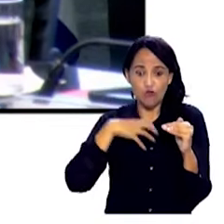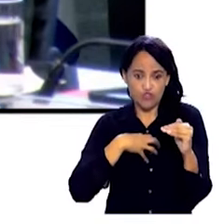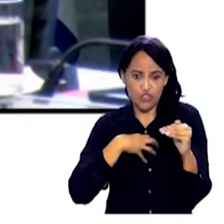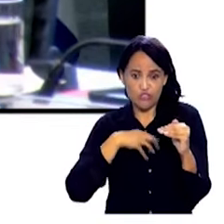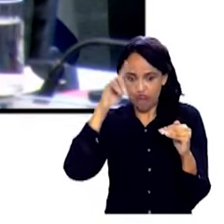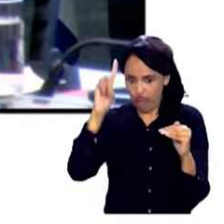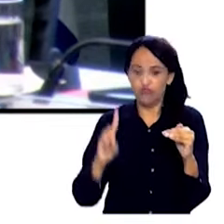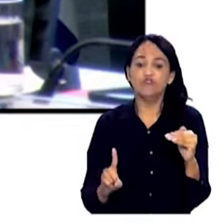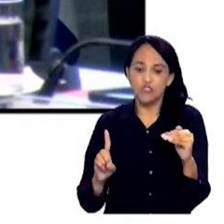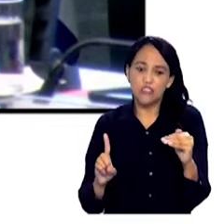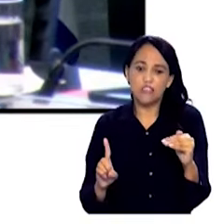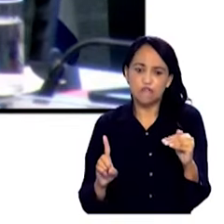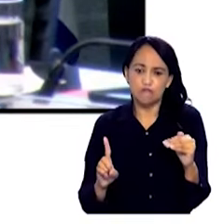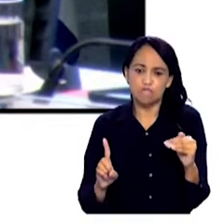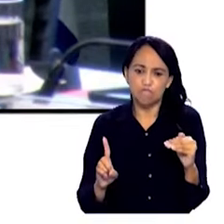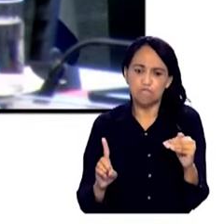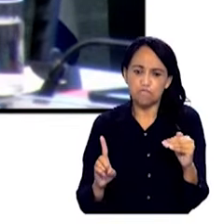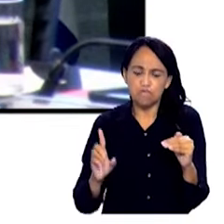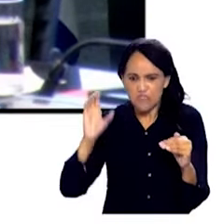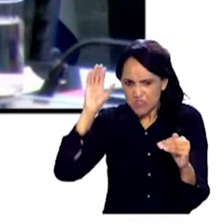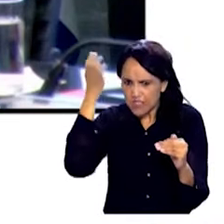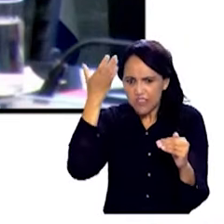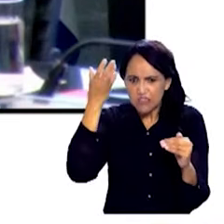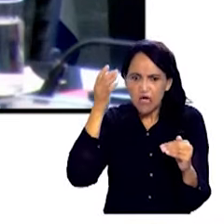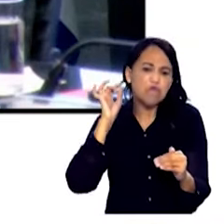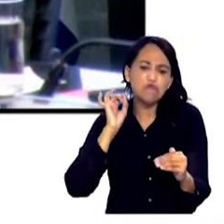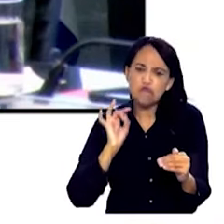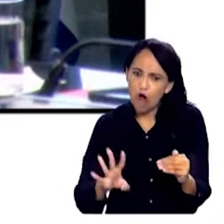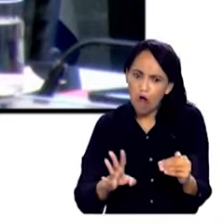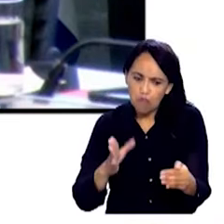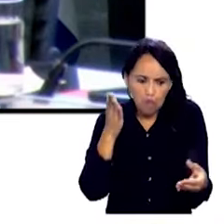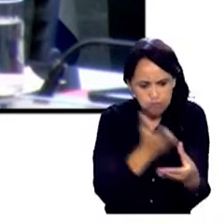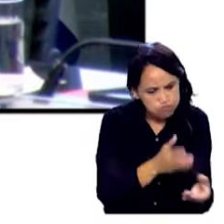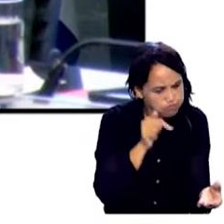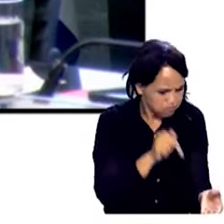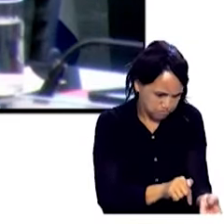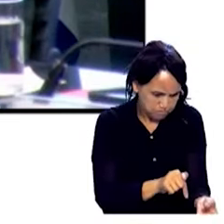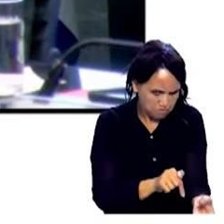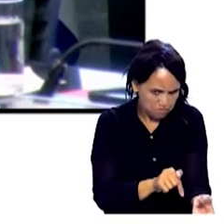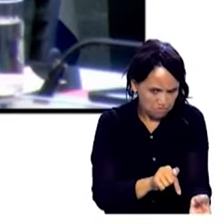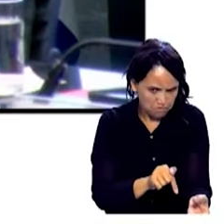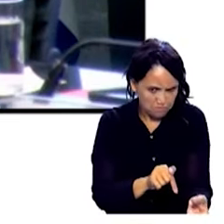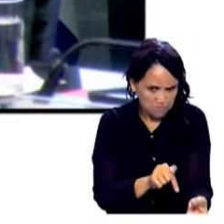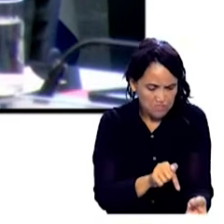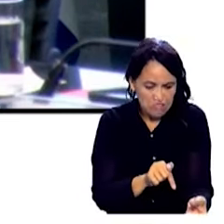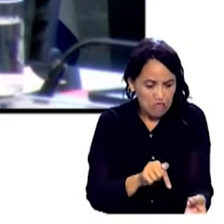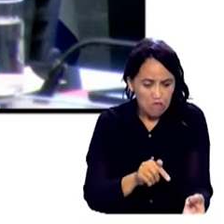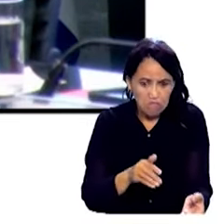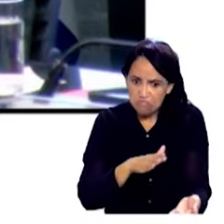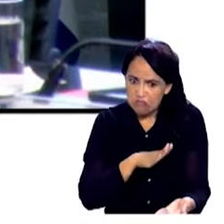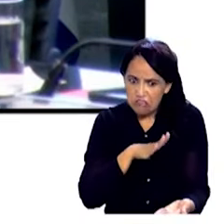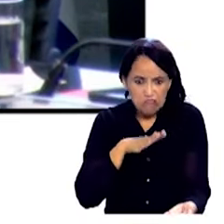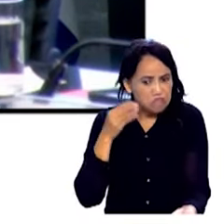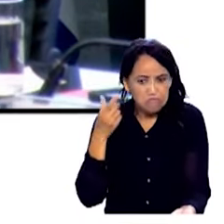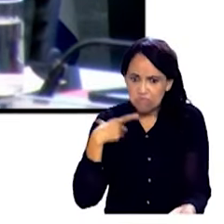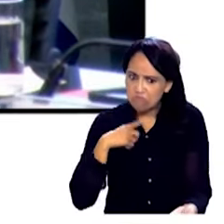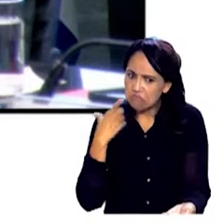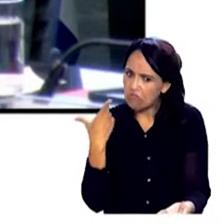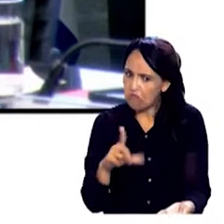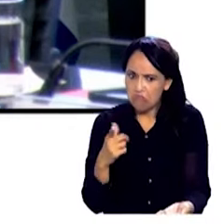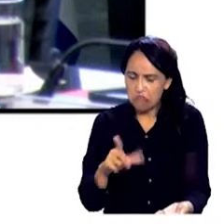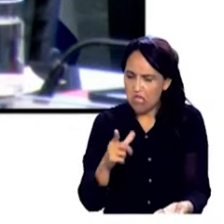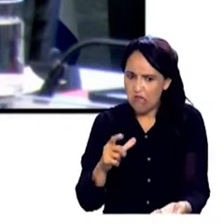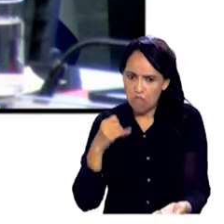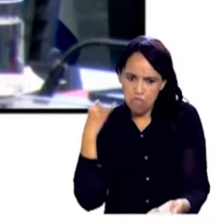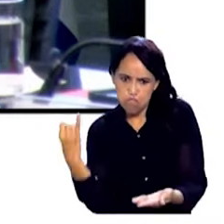errores a decisão só de um caso para um caso sem relevância para outros casos futuros qual é a